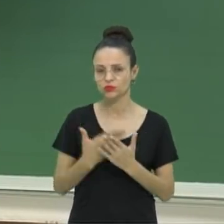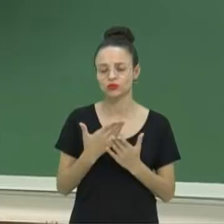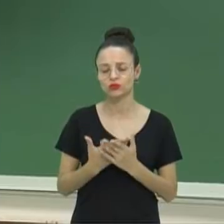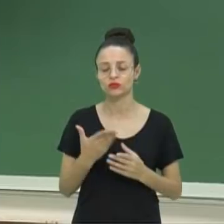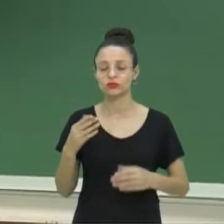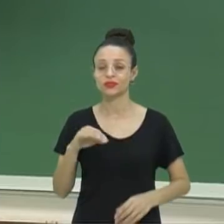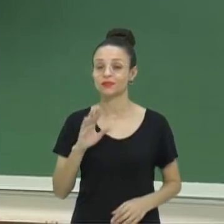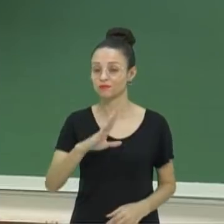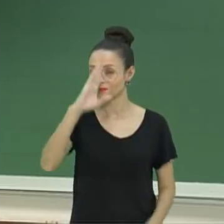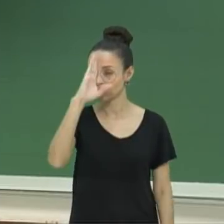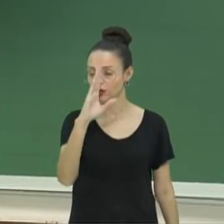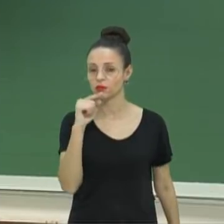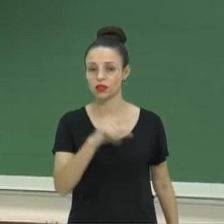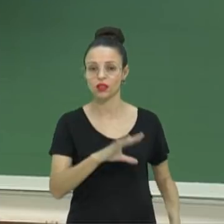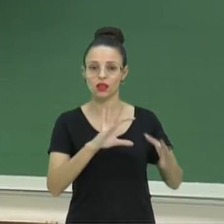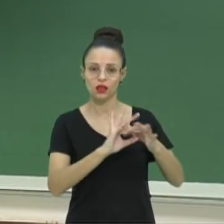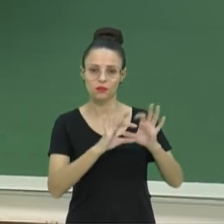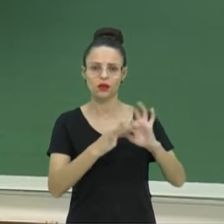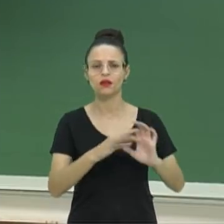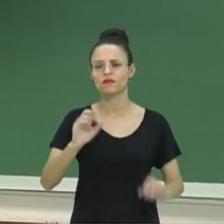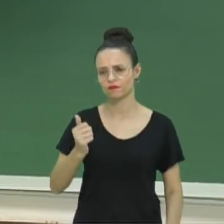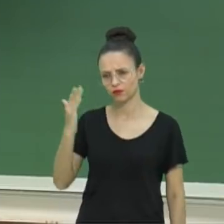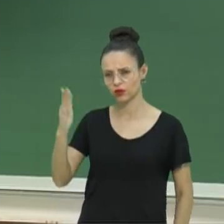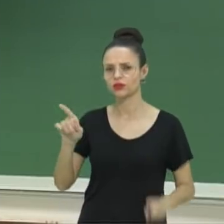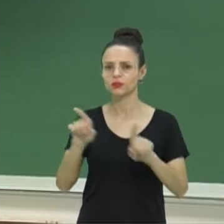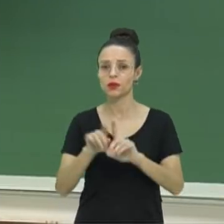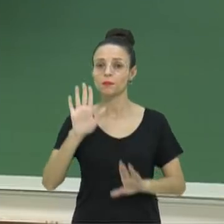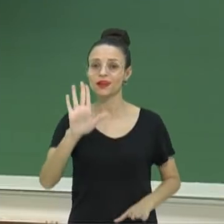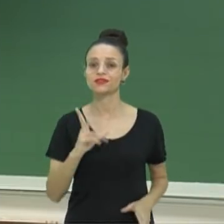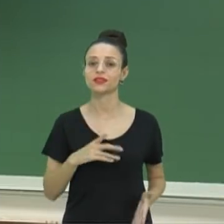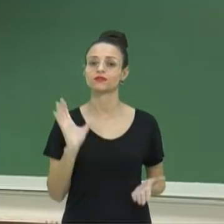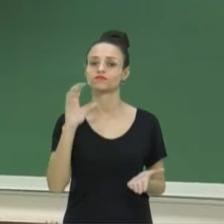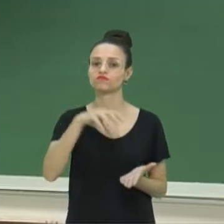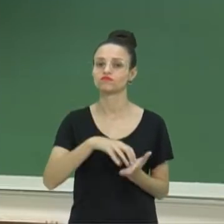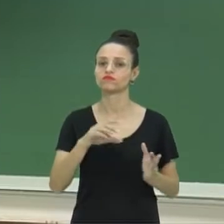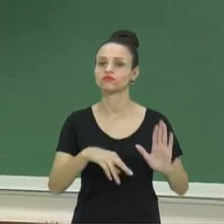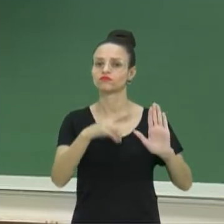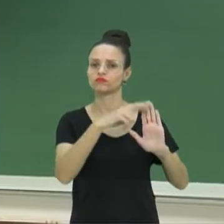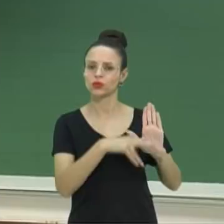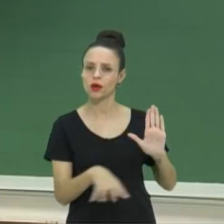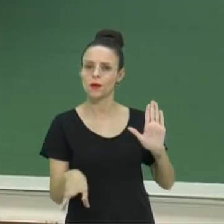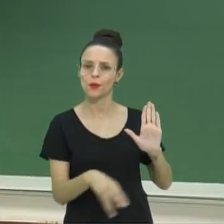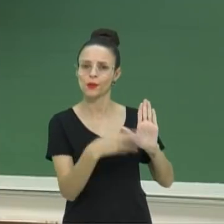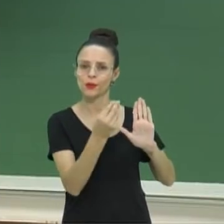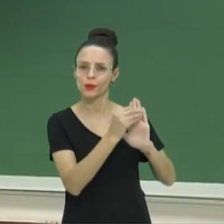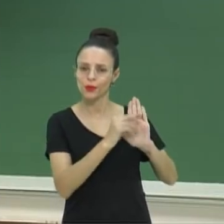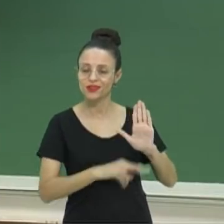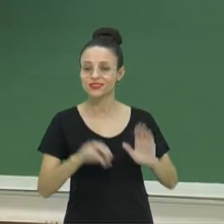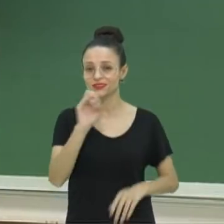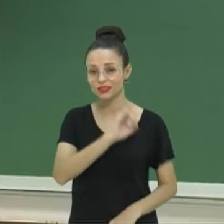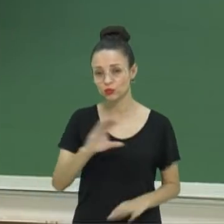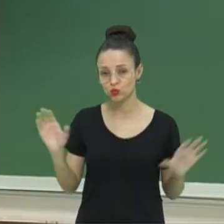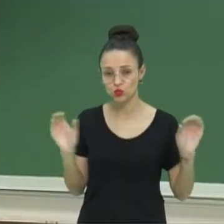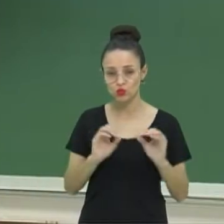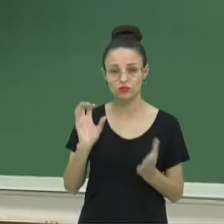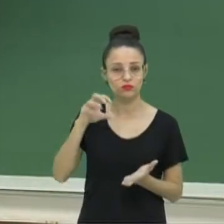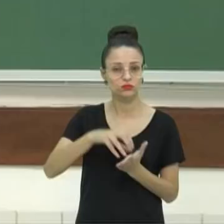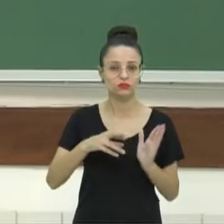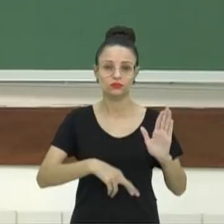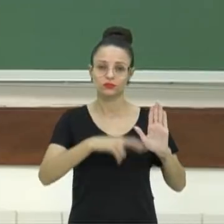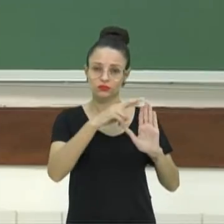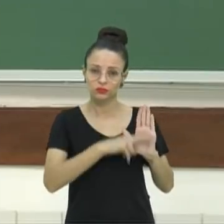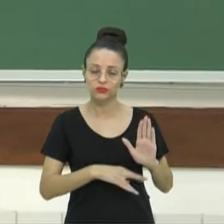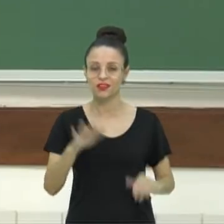Olimpíadas principalmente, mas também fora, existem entidades que a regulamentam. Então, sem essas entidades do desporto,